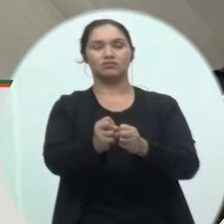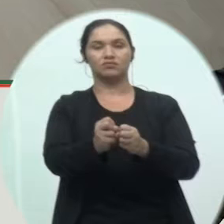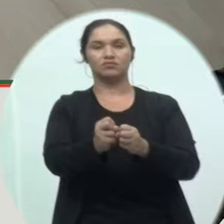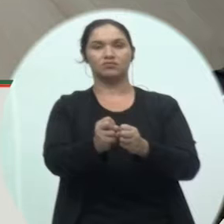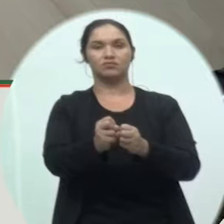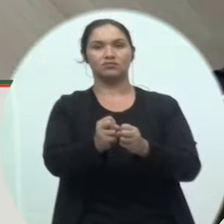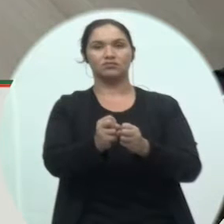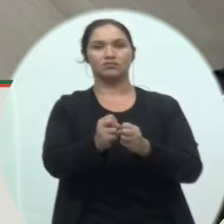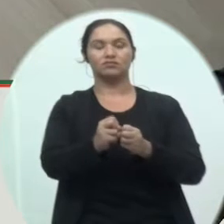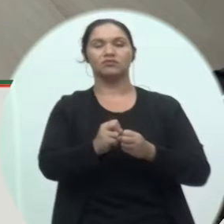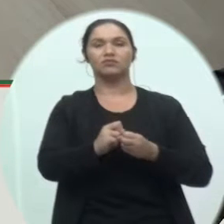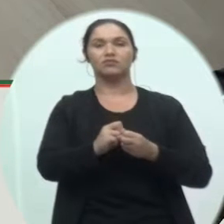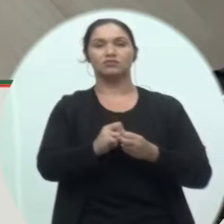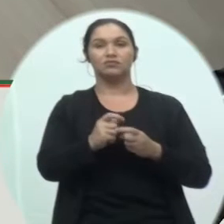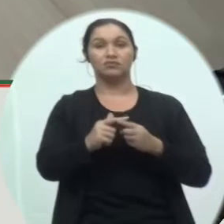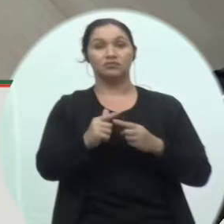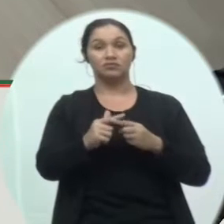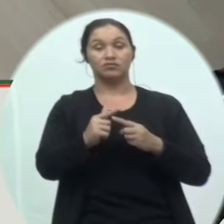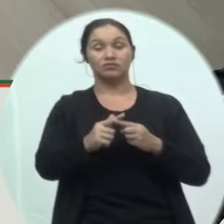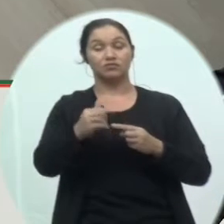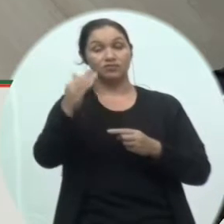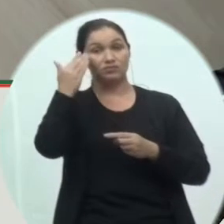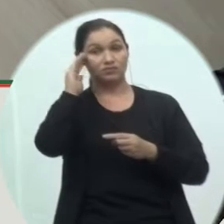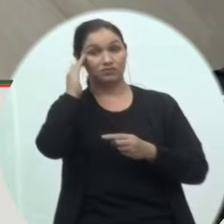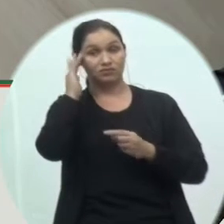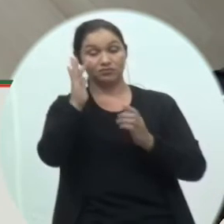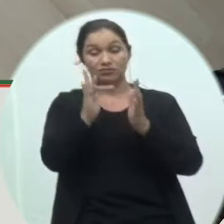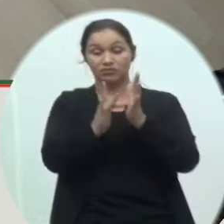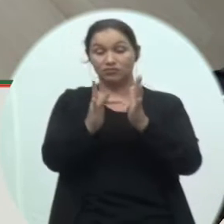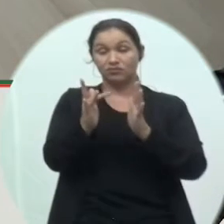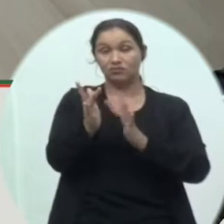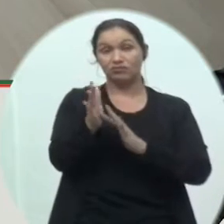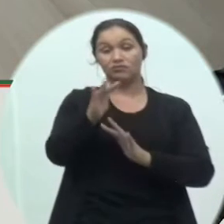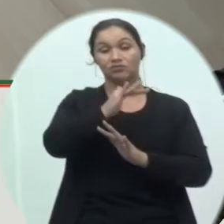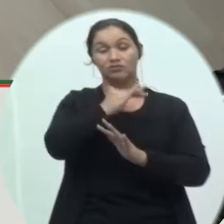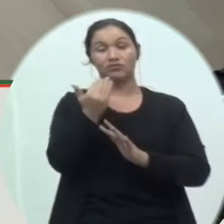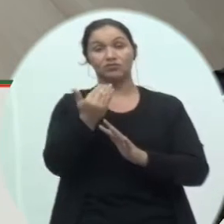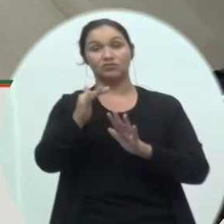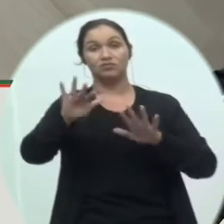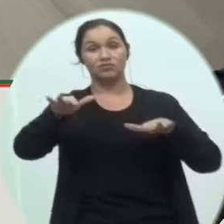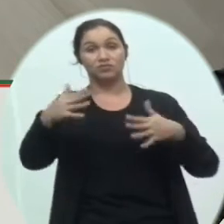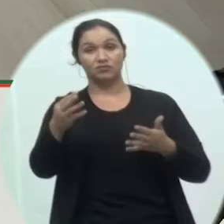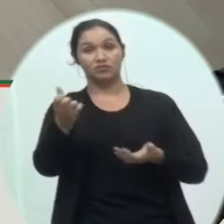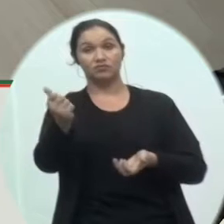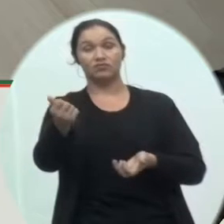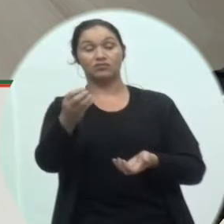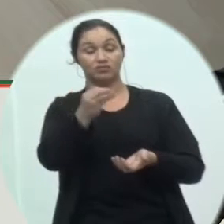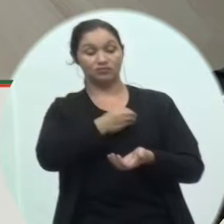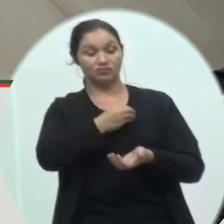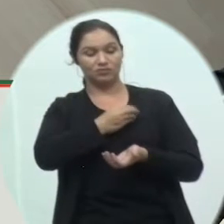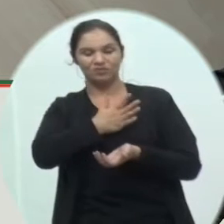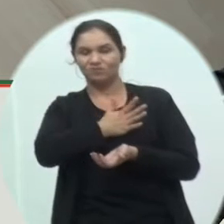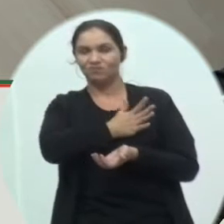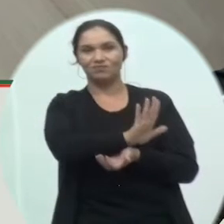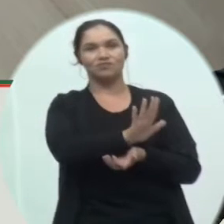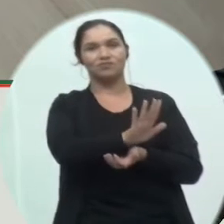pelo sangue do Cordeiro que tira o pecado. Foi aquela pequena congregação, de outrora transformada em igreja plena